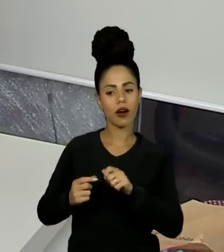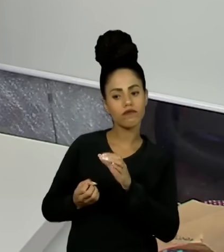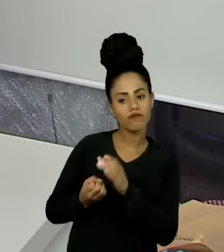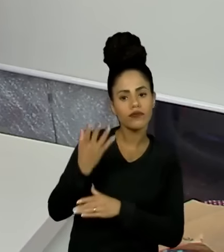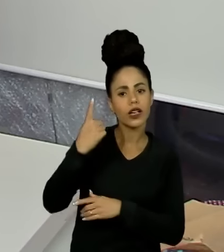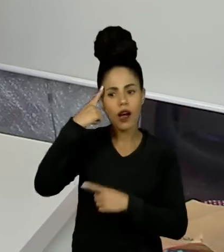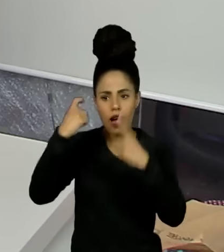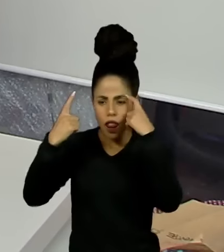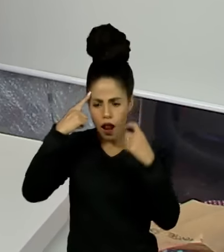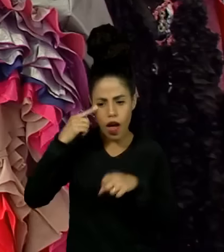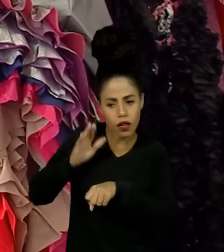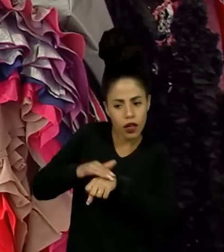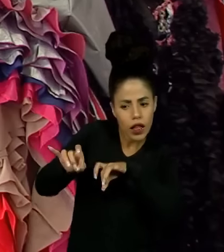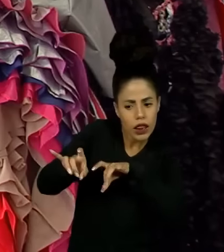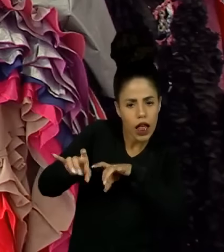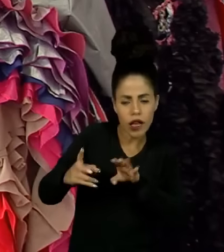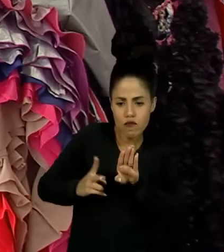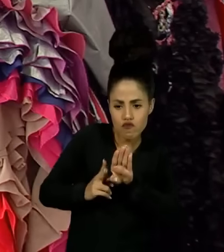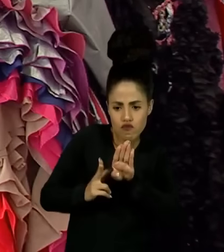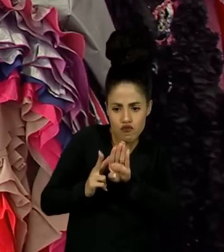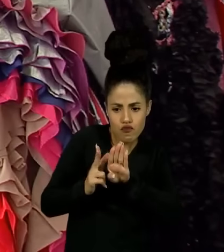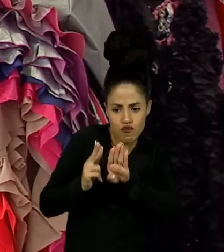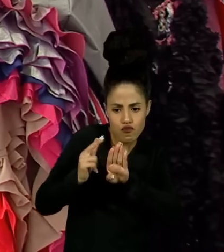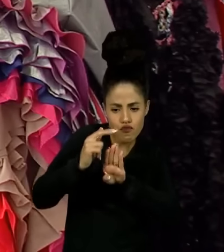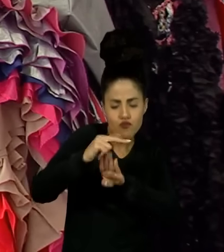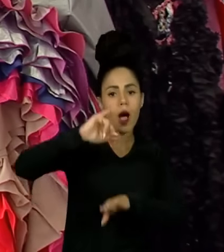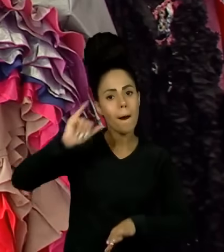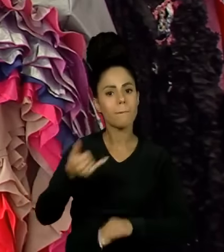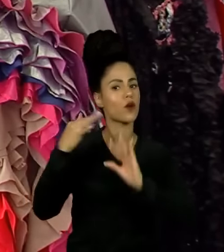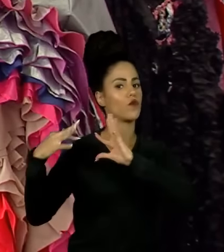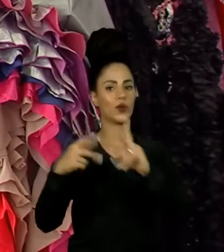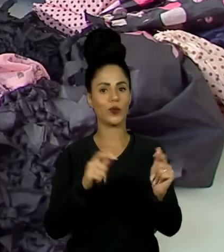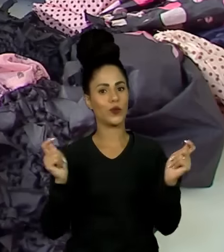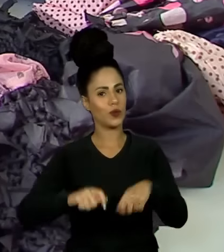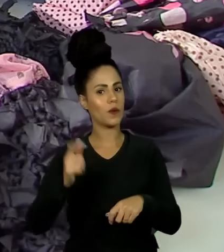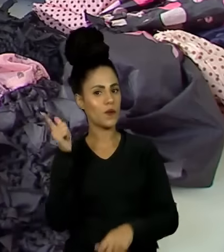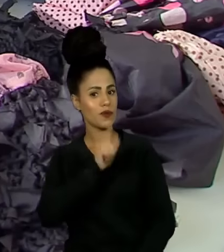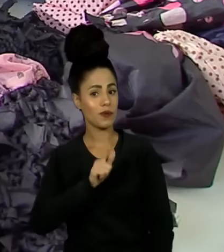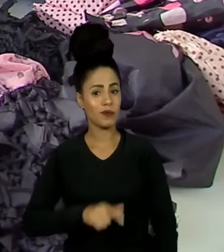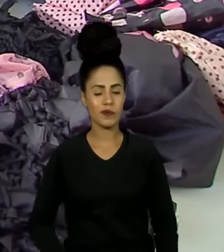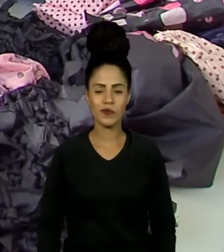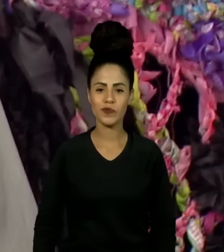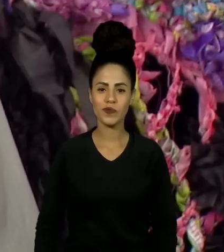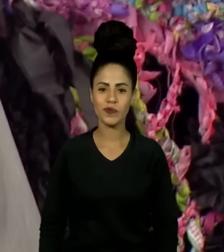corte garantem o aproveitamento ao máximo.